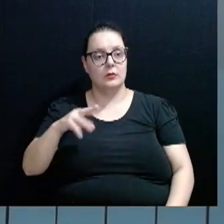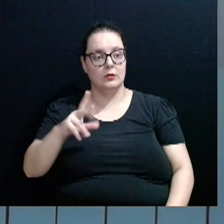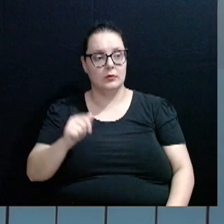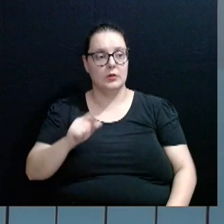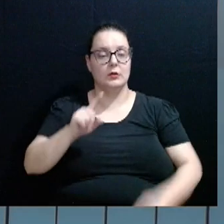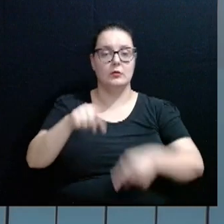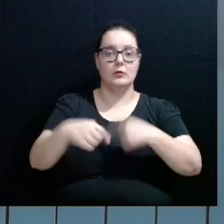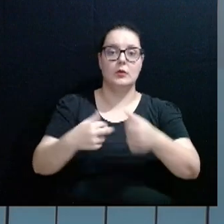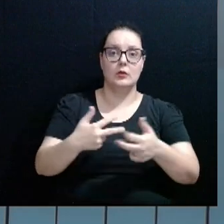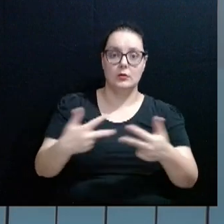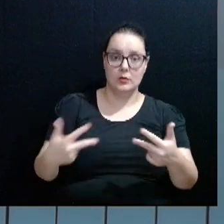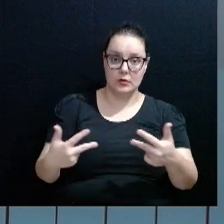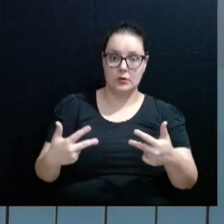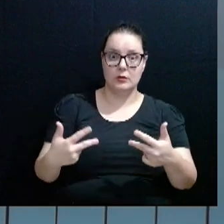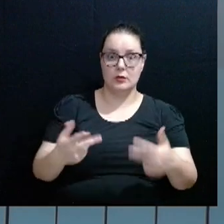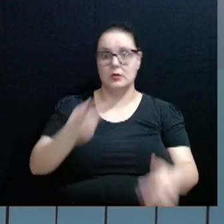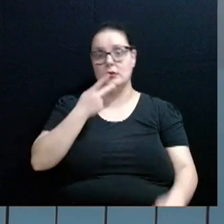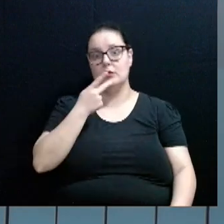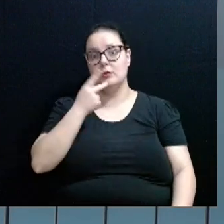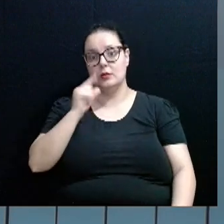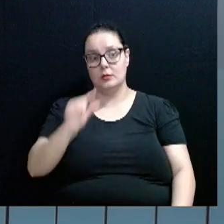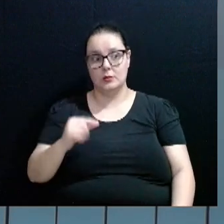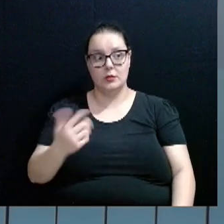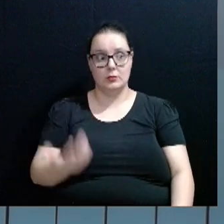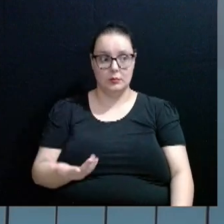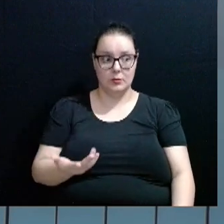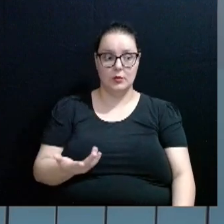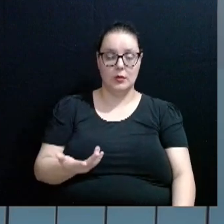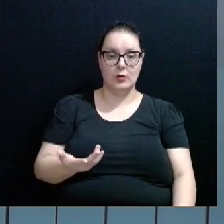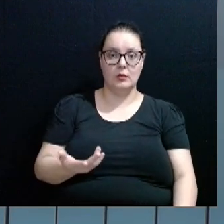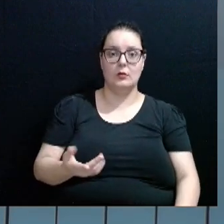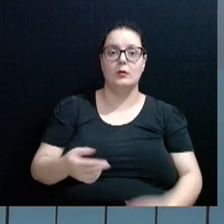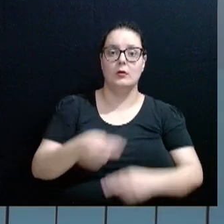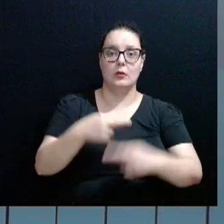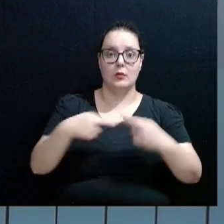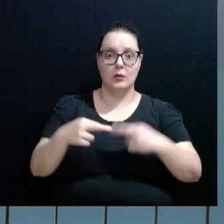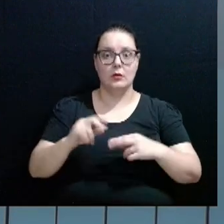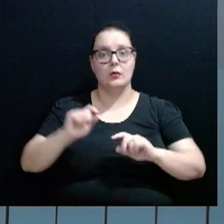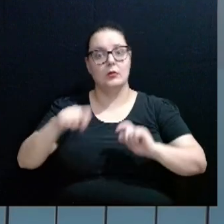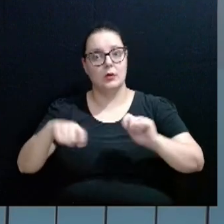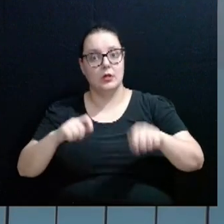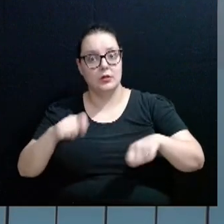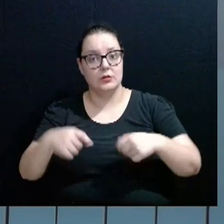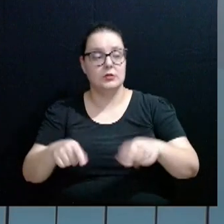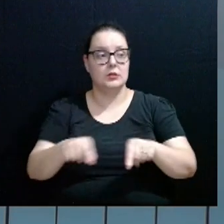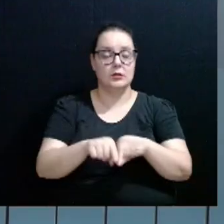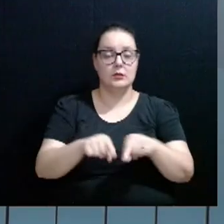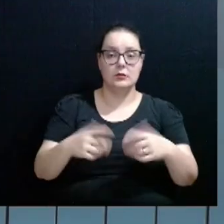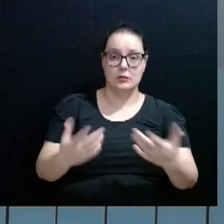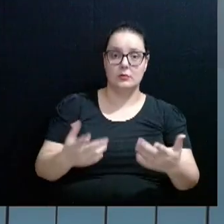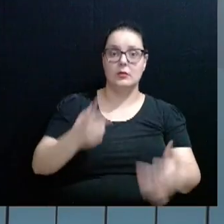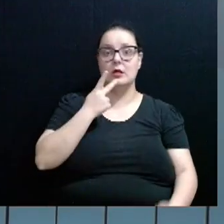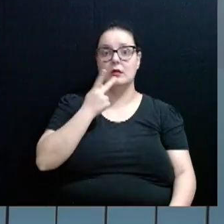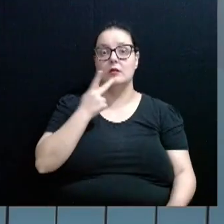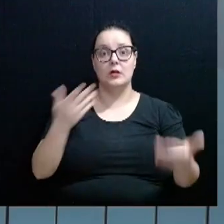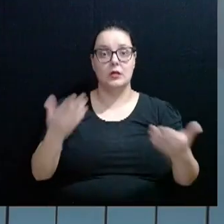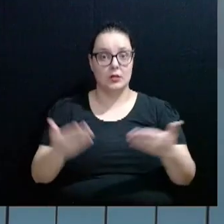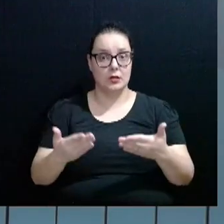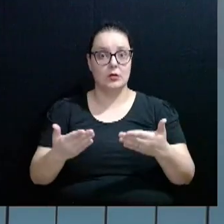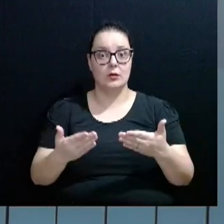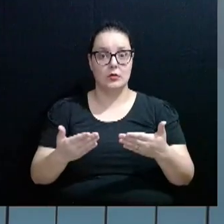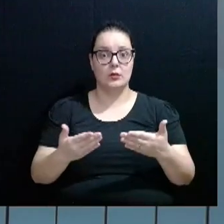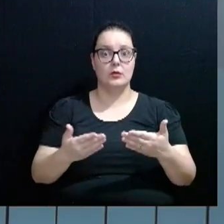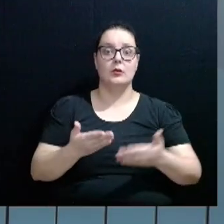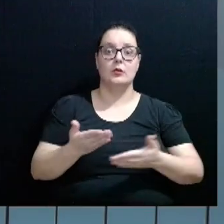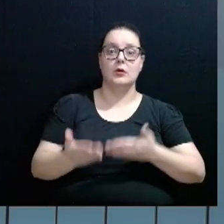né, falando um pouquinho sobre essa questão dos sinais também, e a gente fala agora sobre os tratamentos, né? A